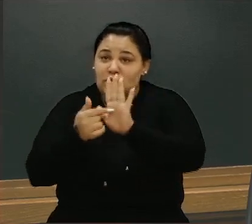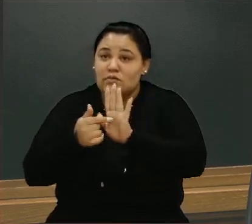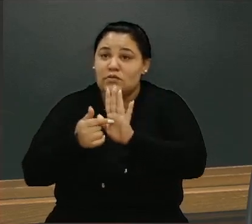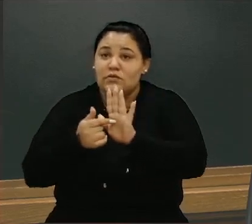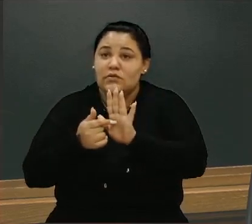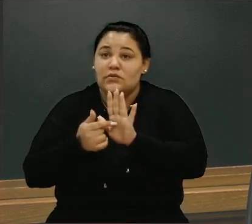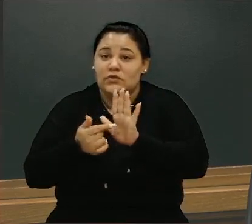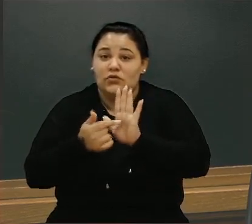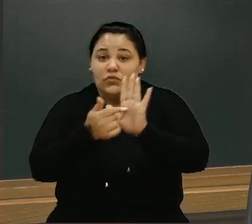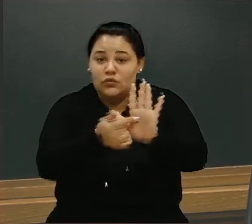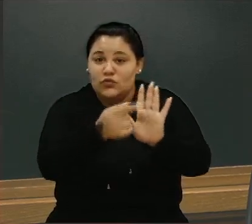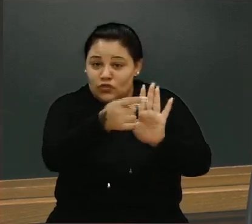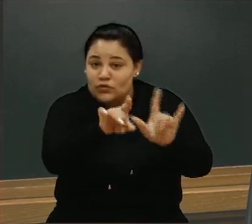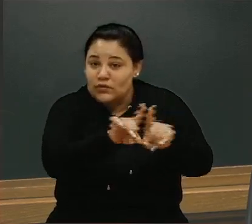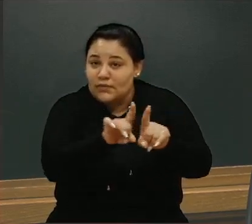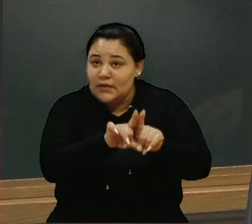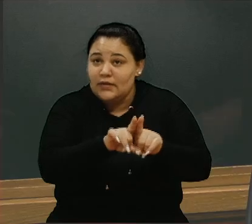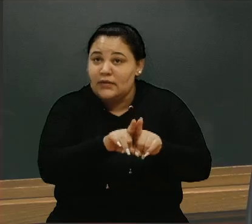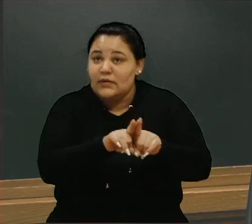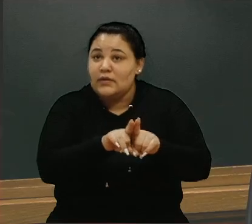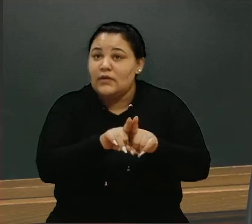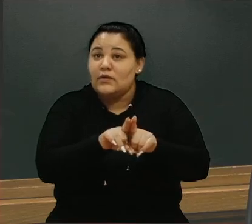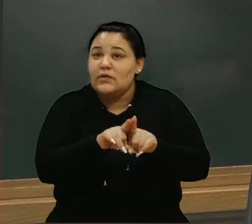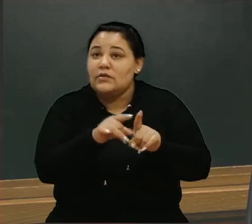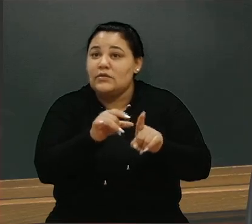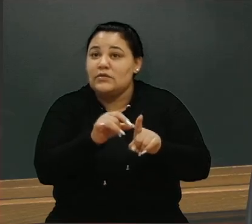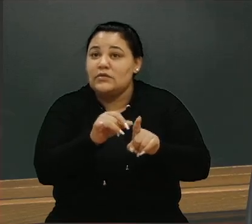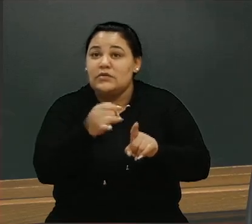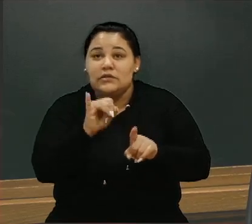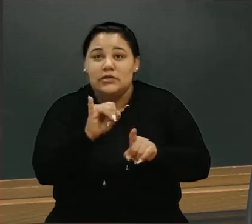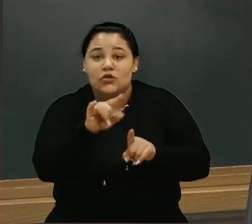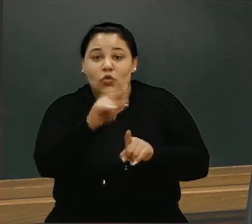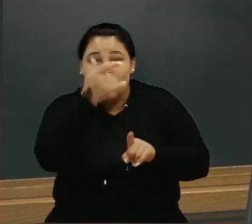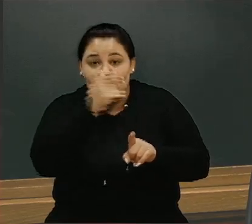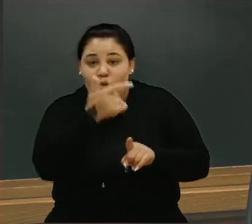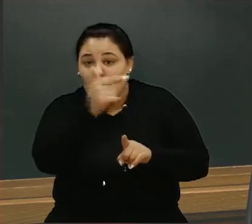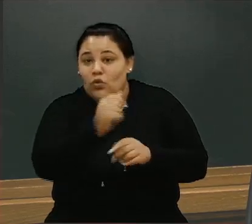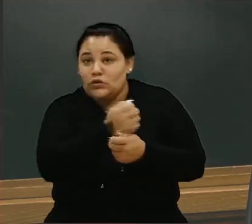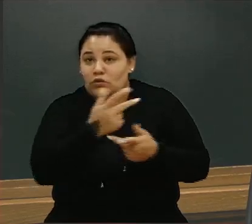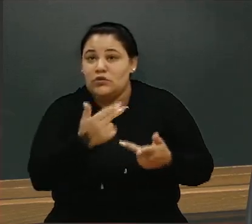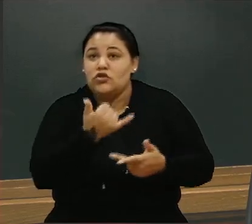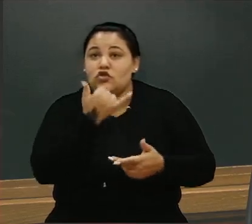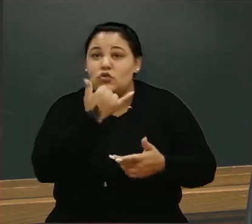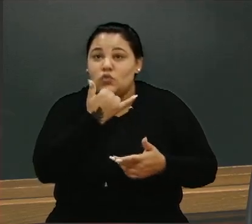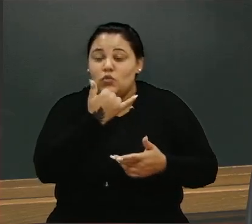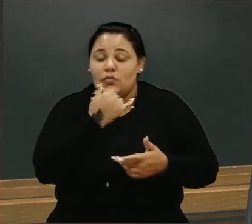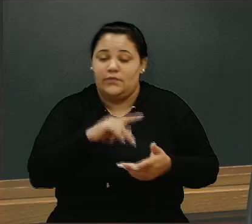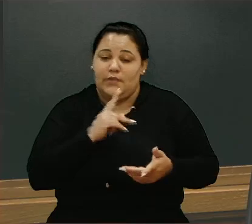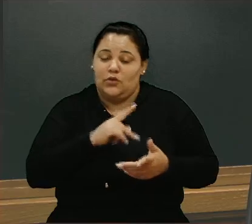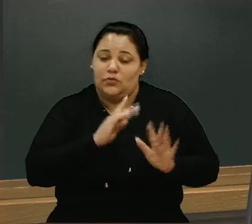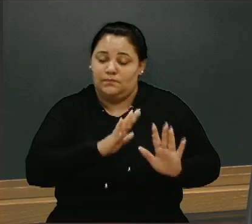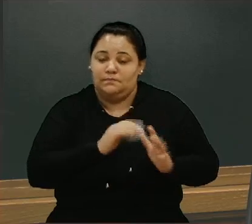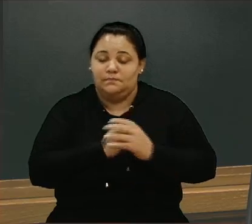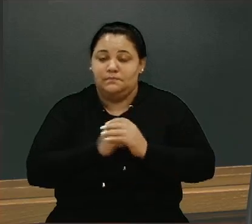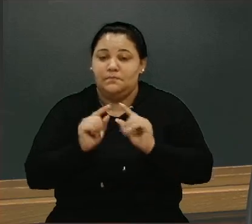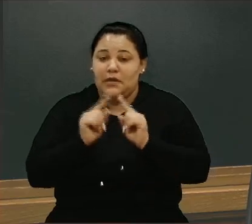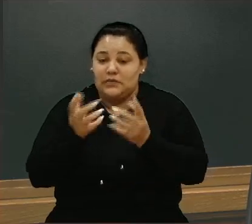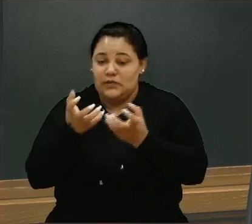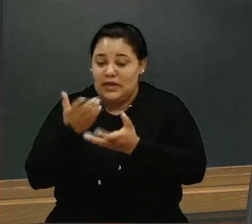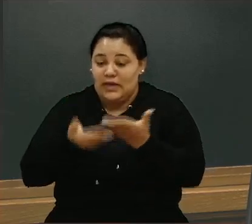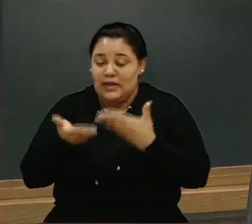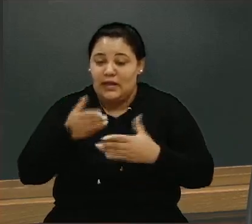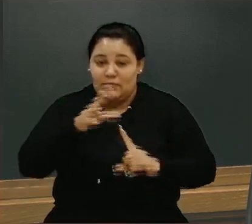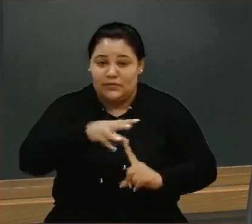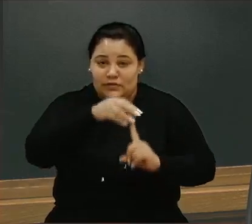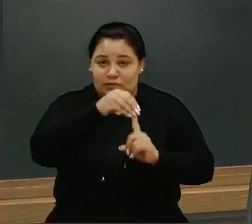do senhor. Foi isso que eu me manifestei aqui. Se pareceu outra coisa, que fique claro isso, vereador Pedro. Mas eu queria tratar, presidente, da principal luta